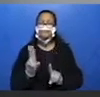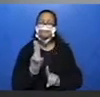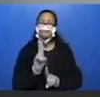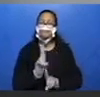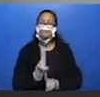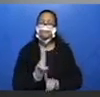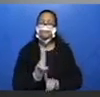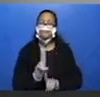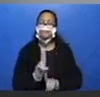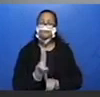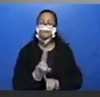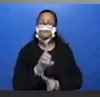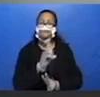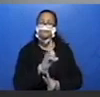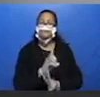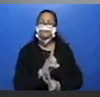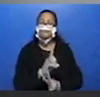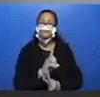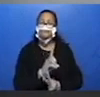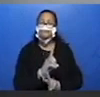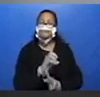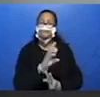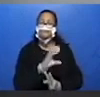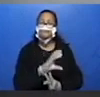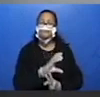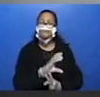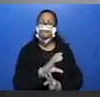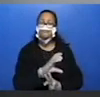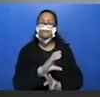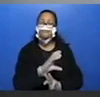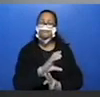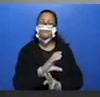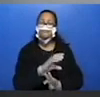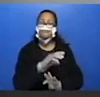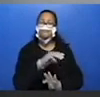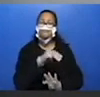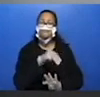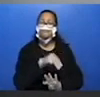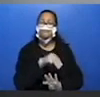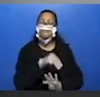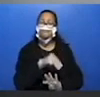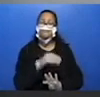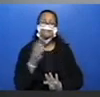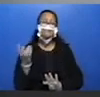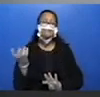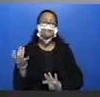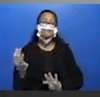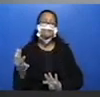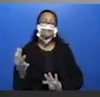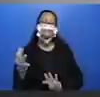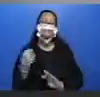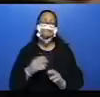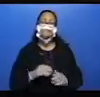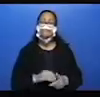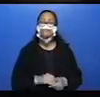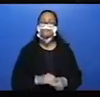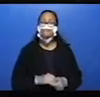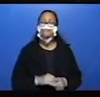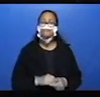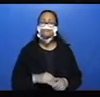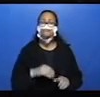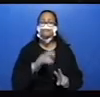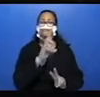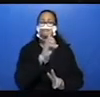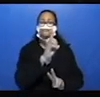quanto? Quando ele está na dezena, ele vale quanto? Na centena, na unidade de milhar. Na